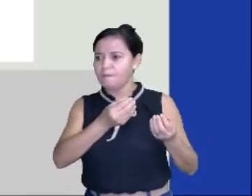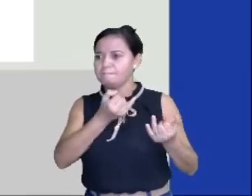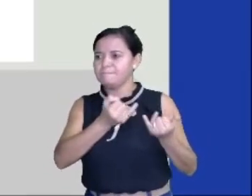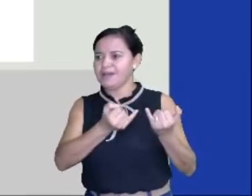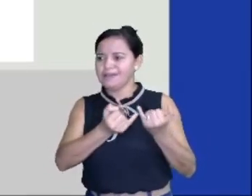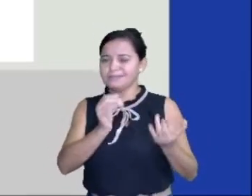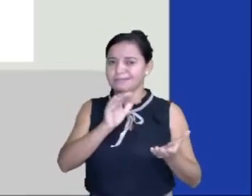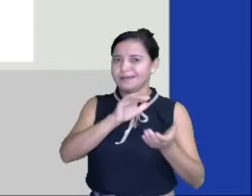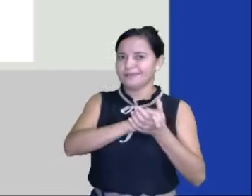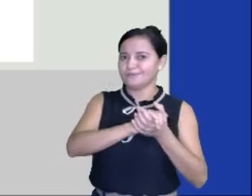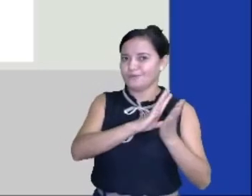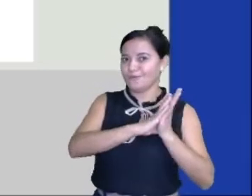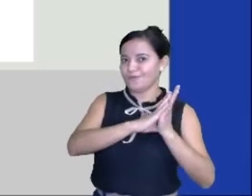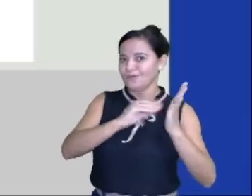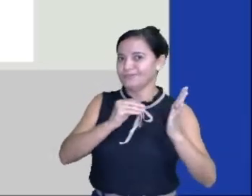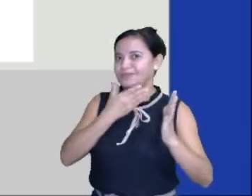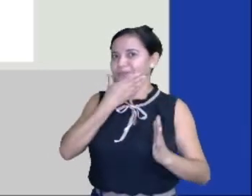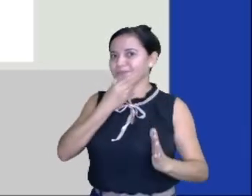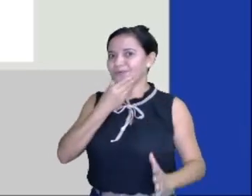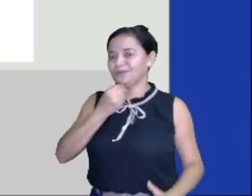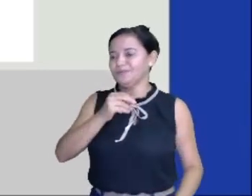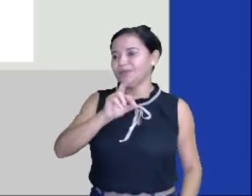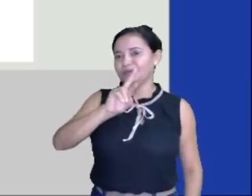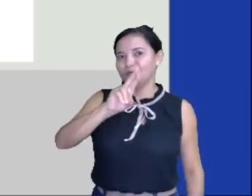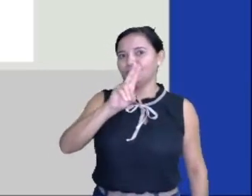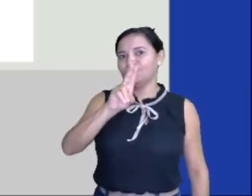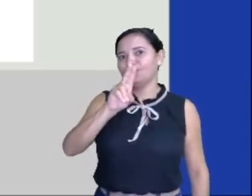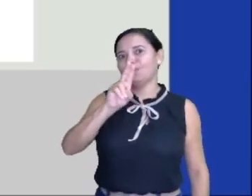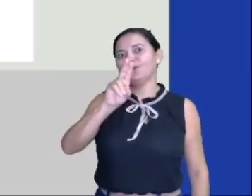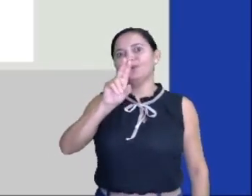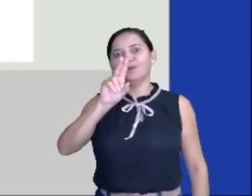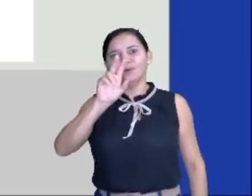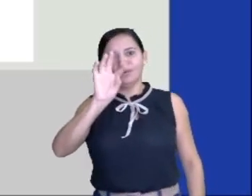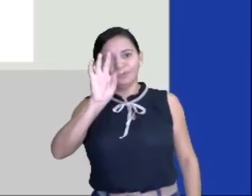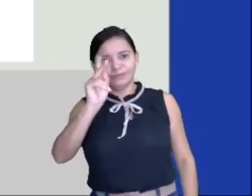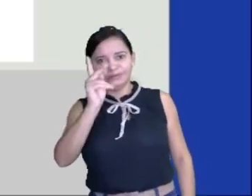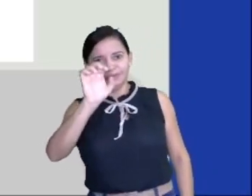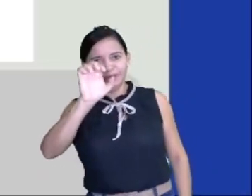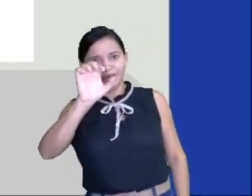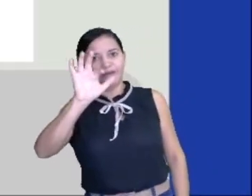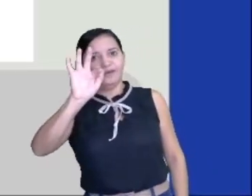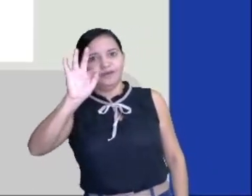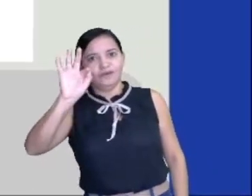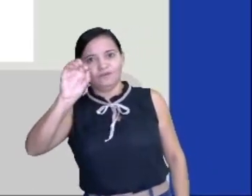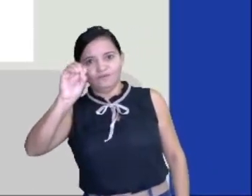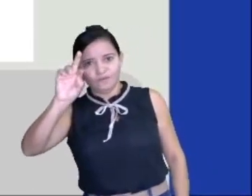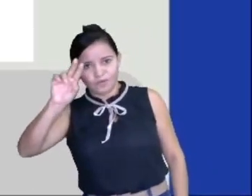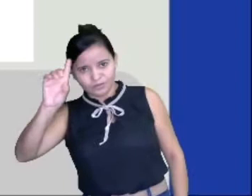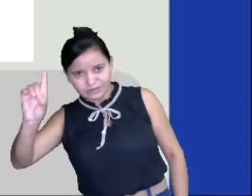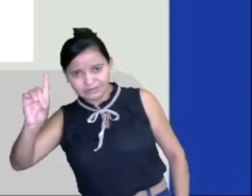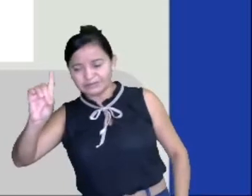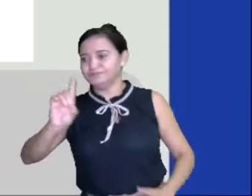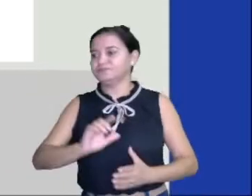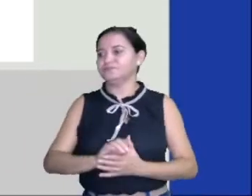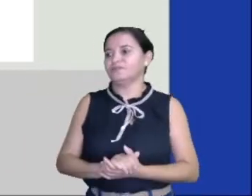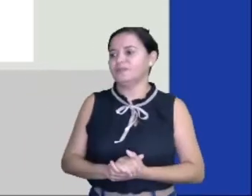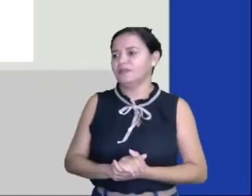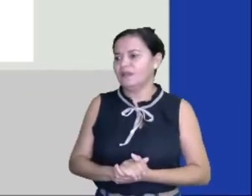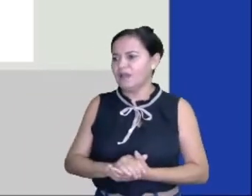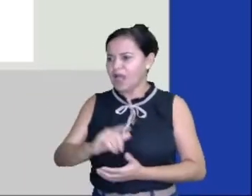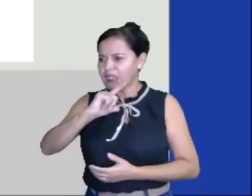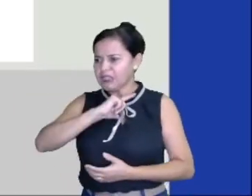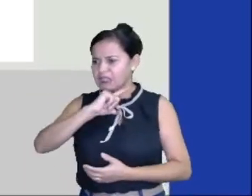os elétrons, né, teriam uma trajetória circulante definidas em níveis ou camadas. O